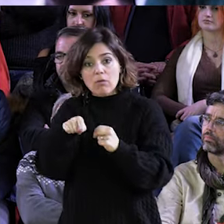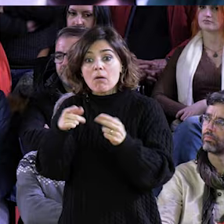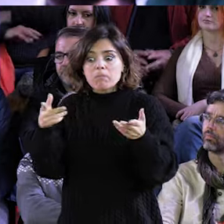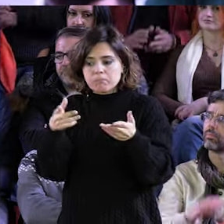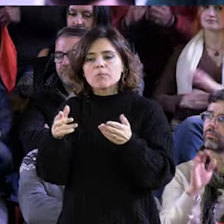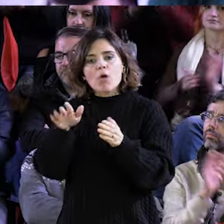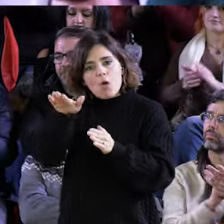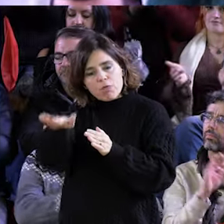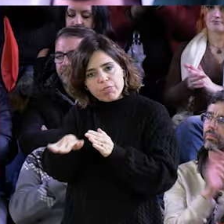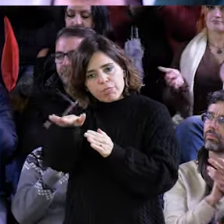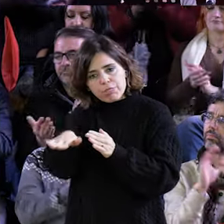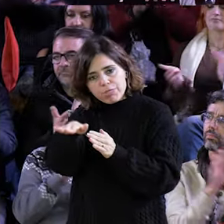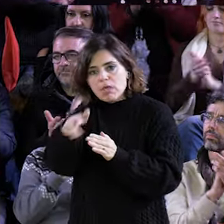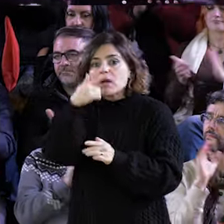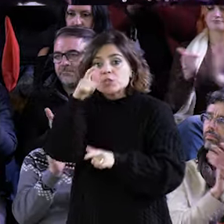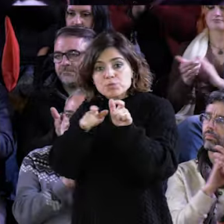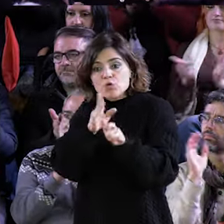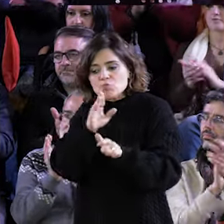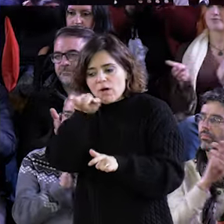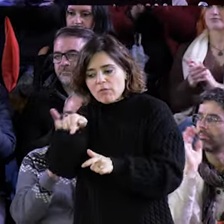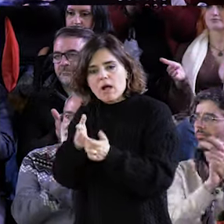os lojistas que lá estavam,